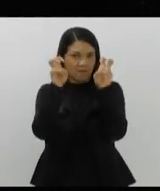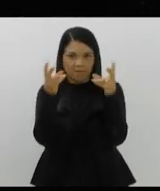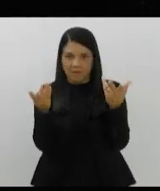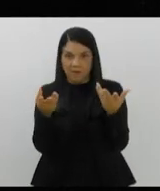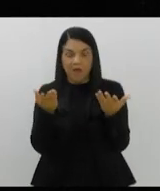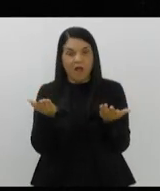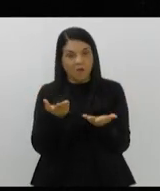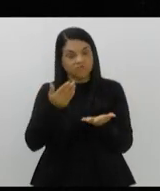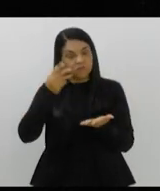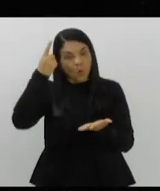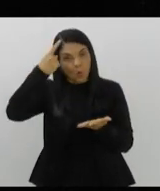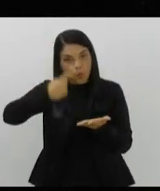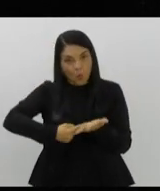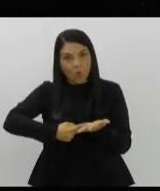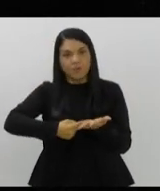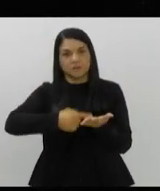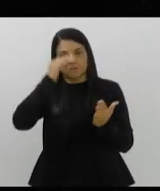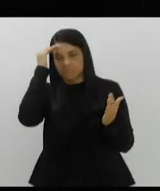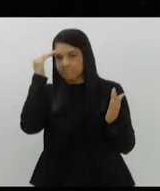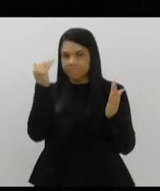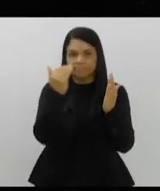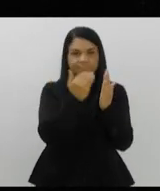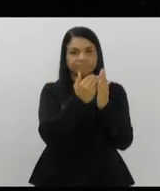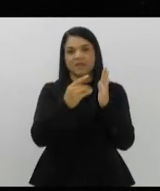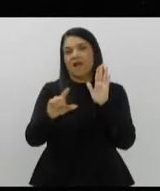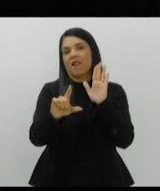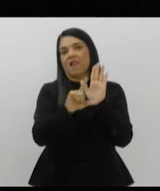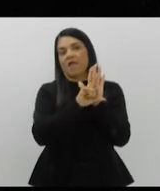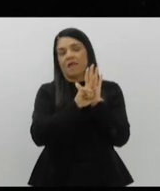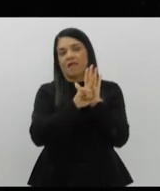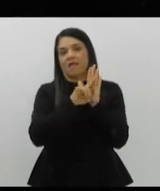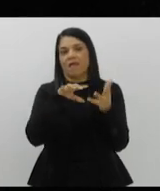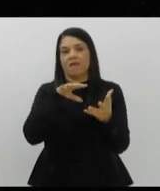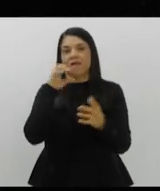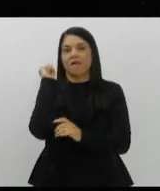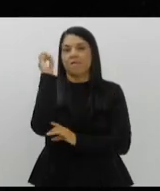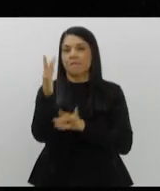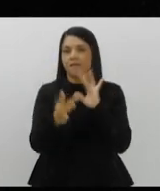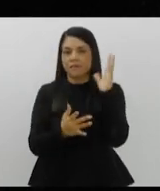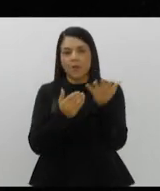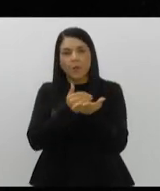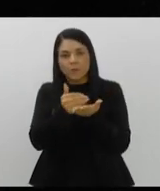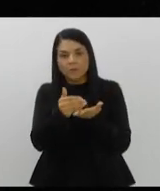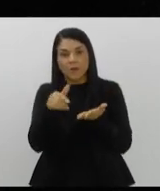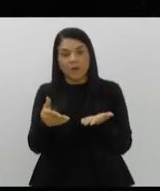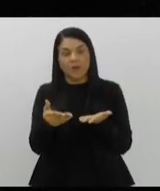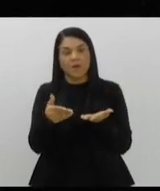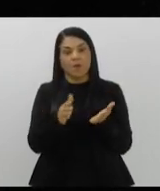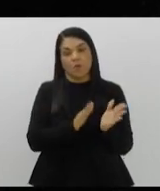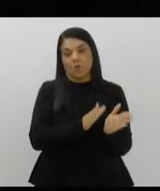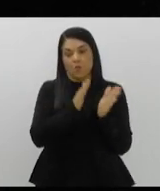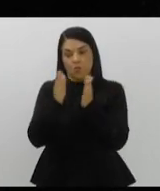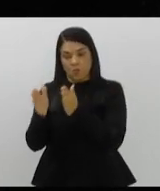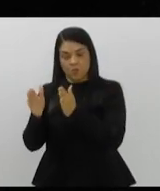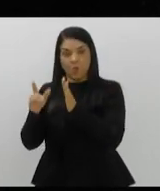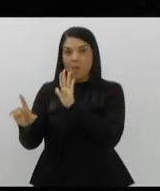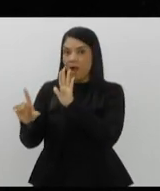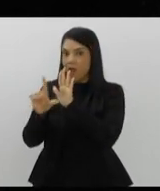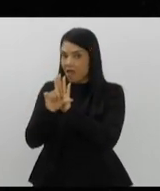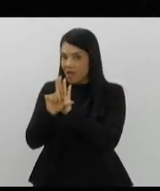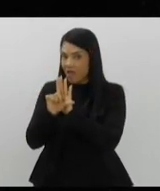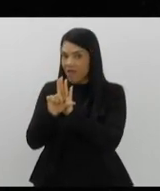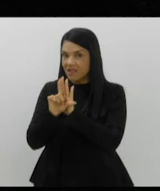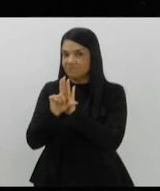lei da educação ambiental. Por outro lado, nós temos uma lei de mudanças climáticas. Aliás,